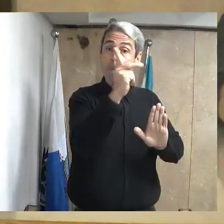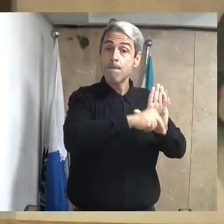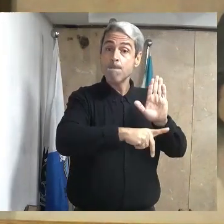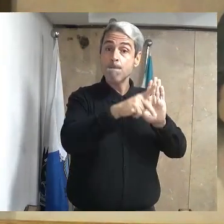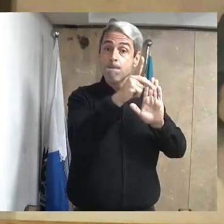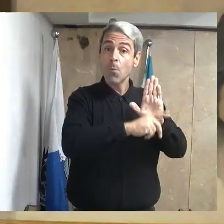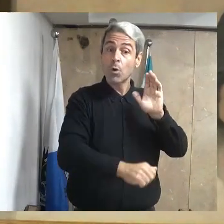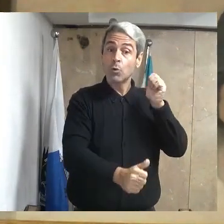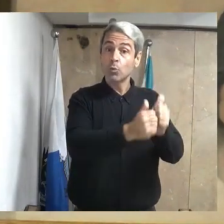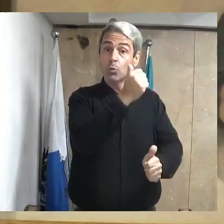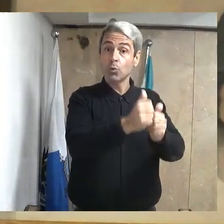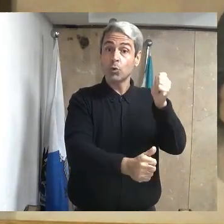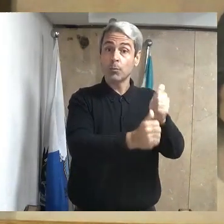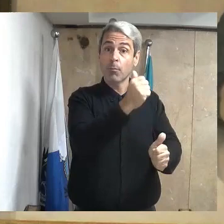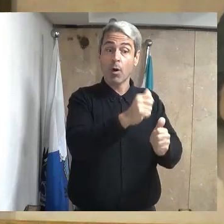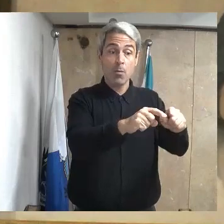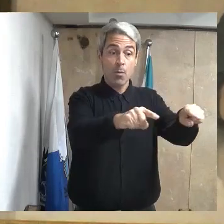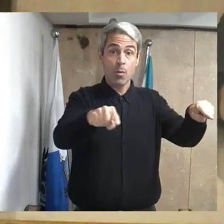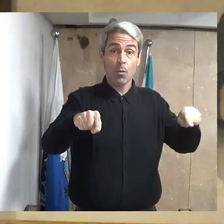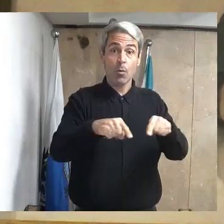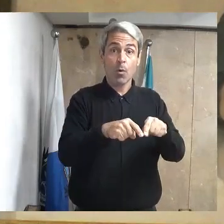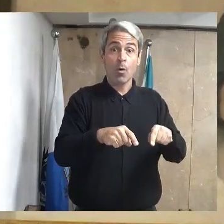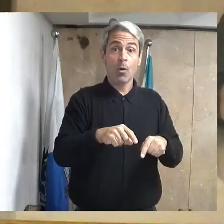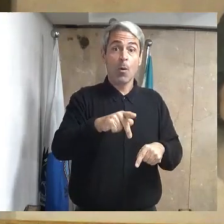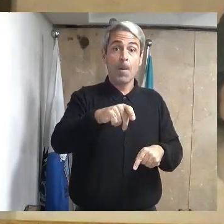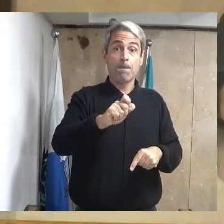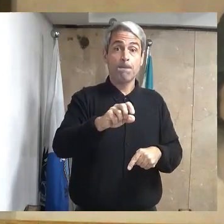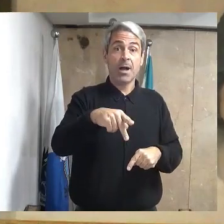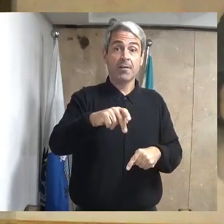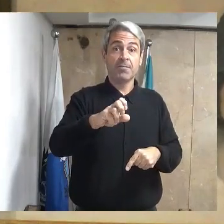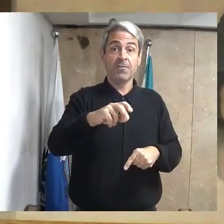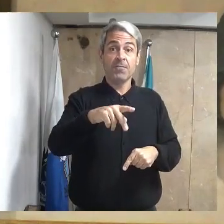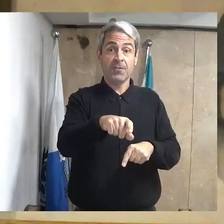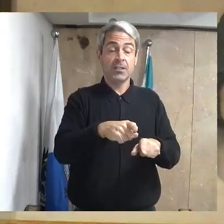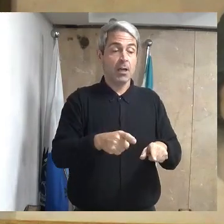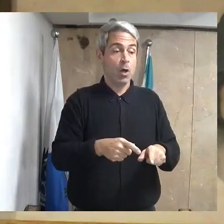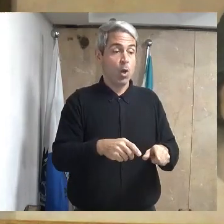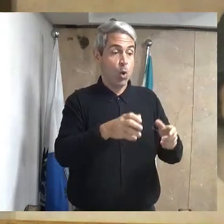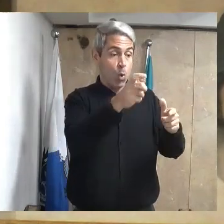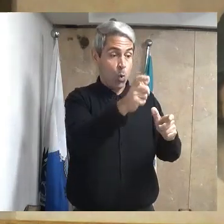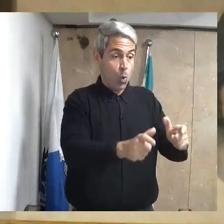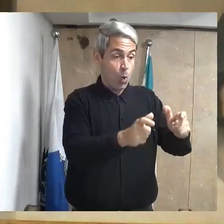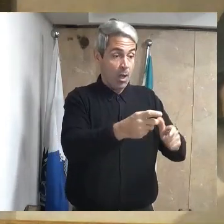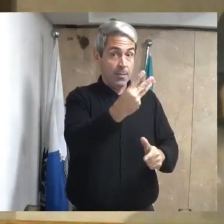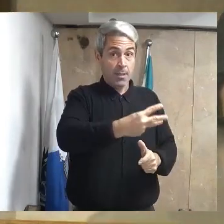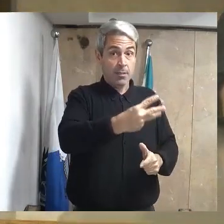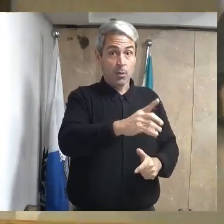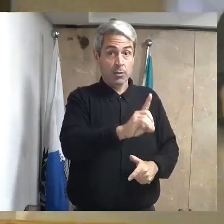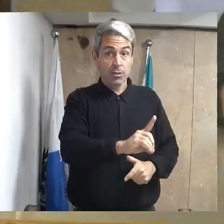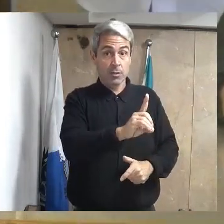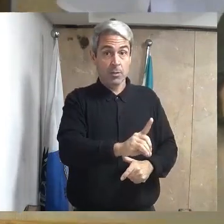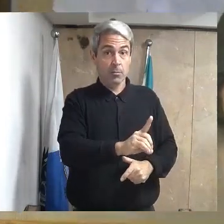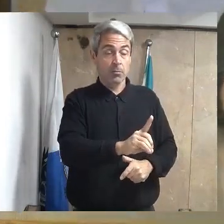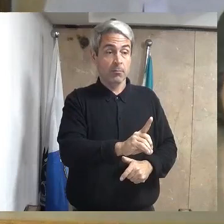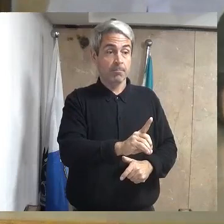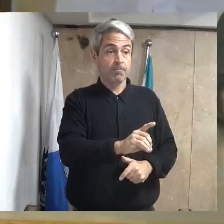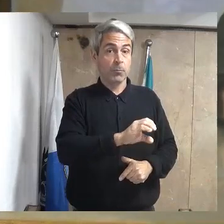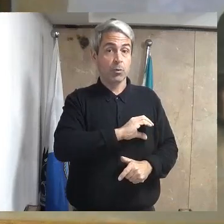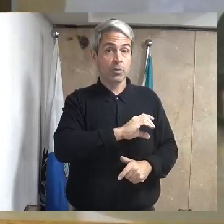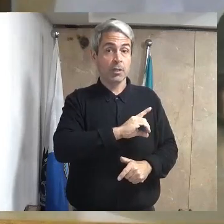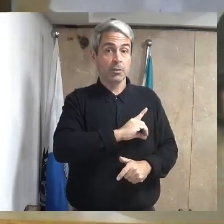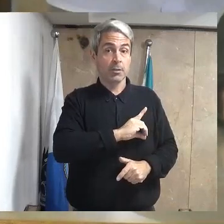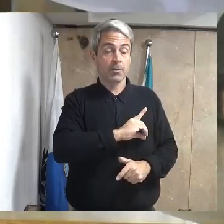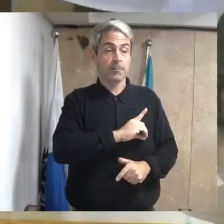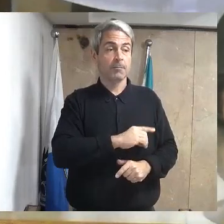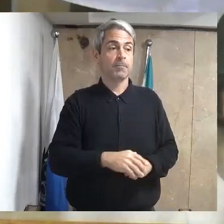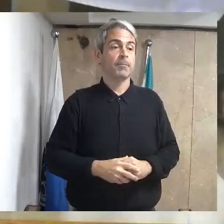Esporte, na quadra de esporte do bairro Parque Cristóvão Colombo, localizada no terceiro distrito de Duque de